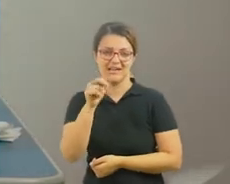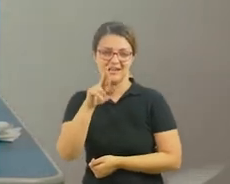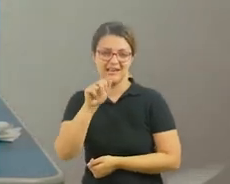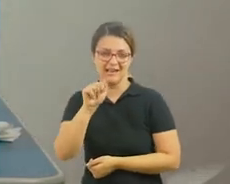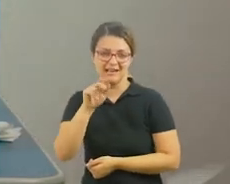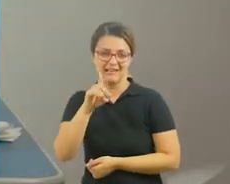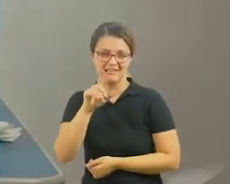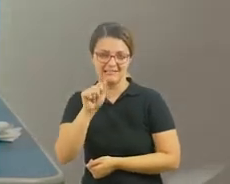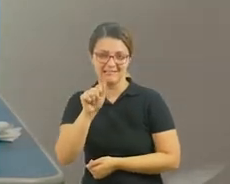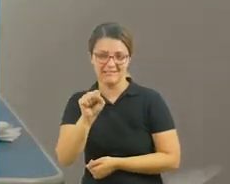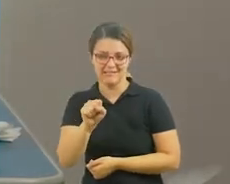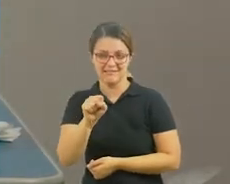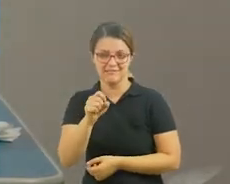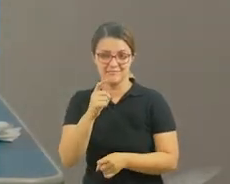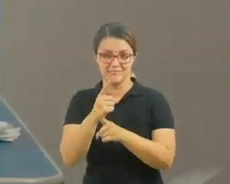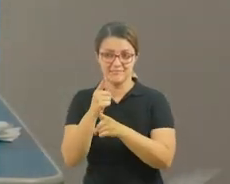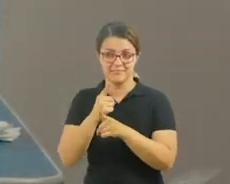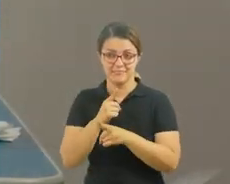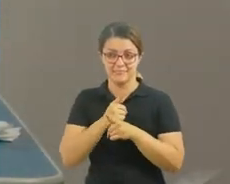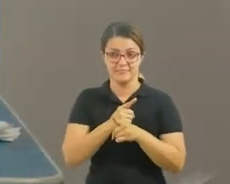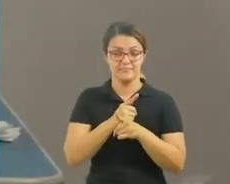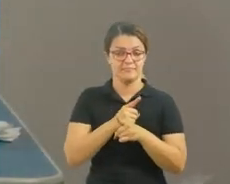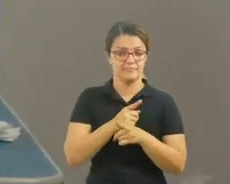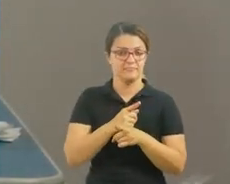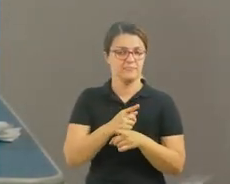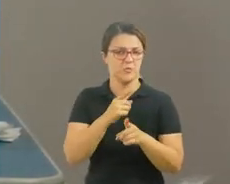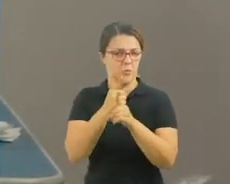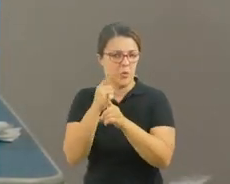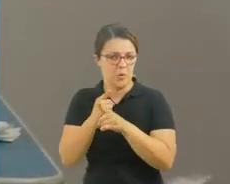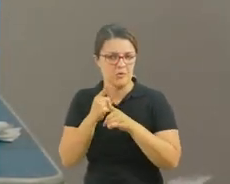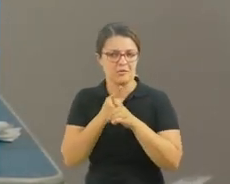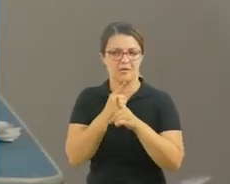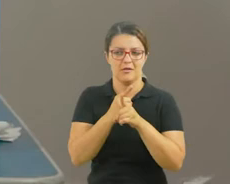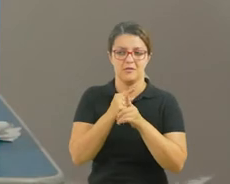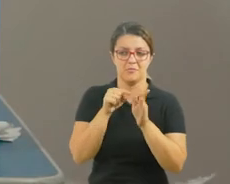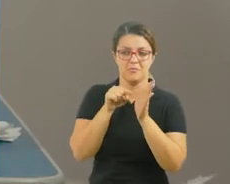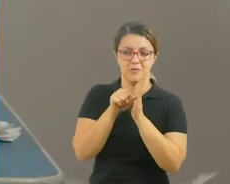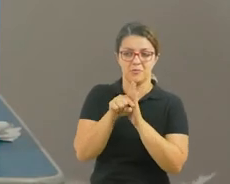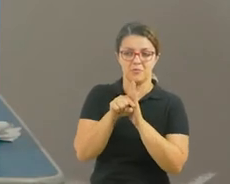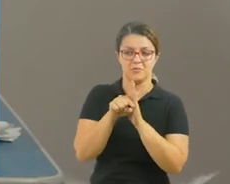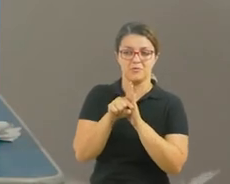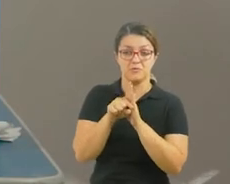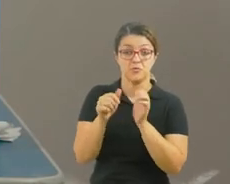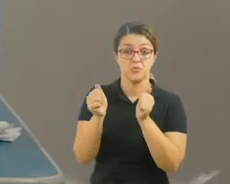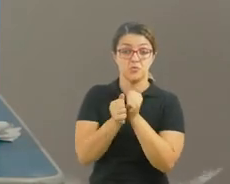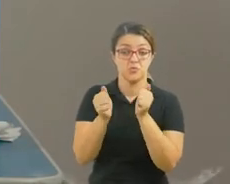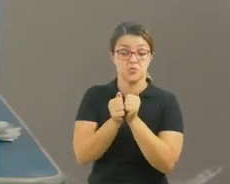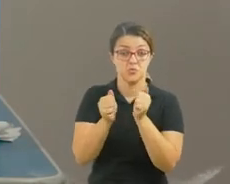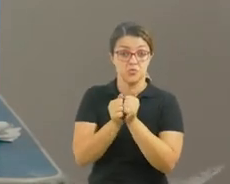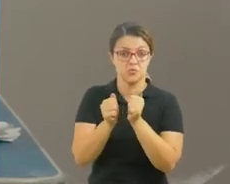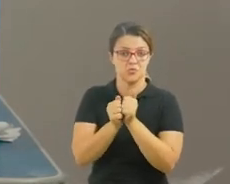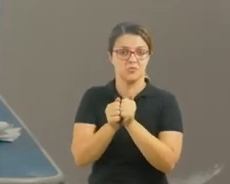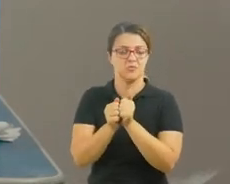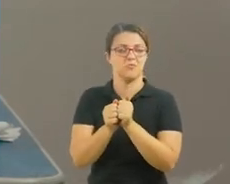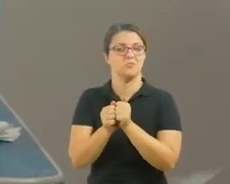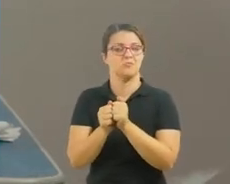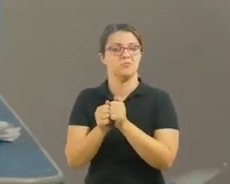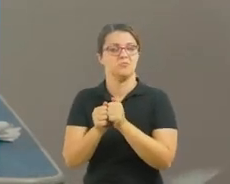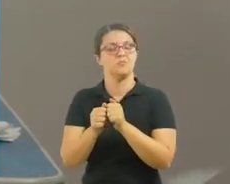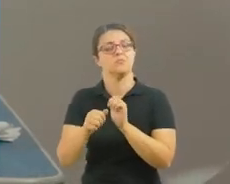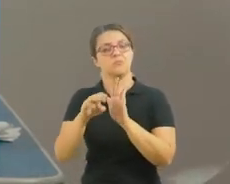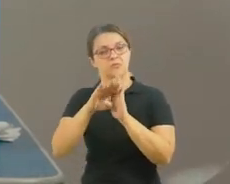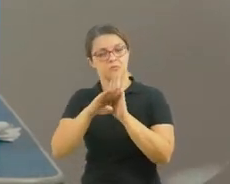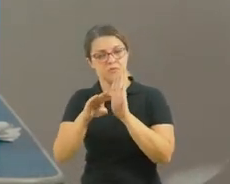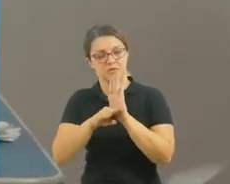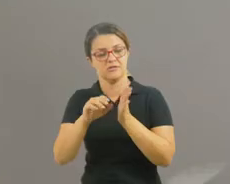charadas. Lá no quadro de rotina, vocês vão encontrar várias sugestões de charadas junto com o